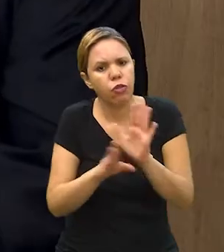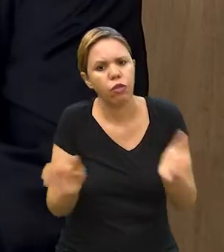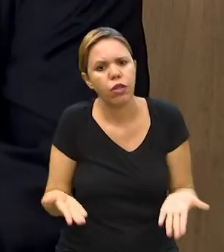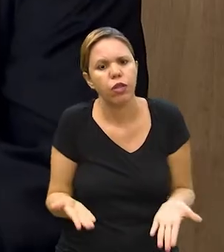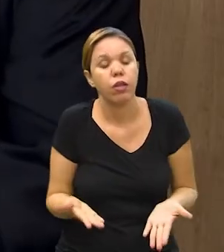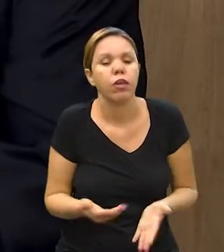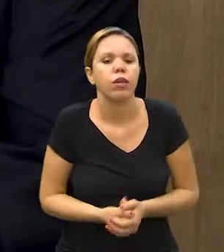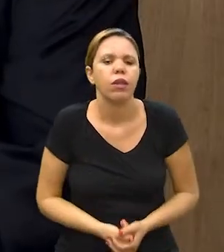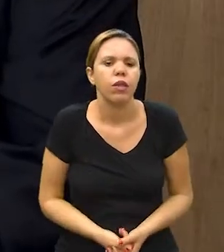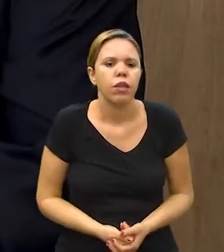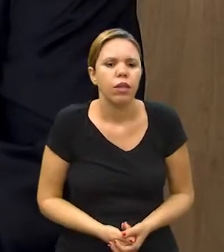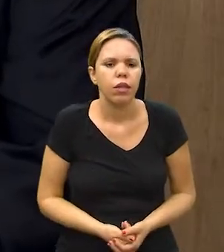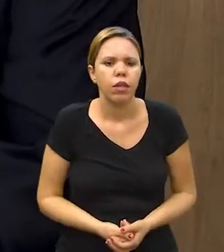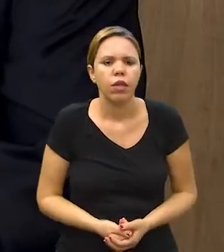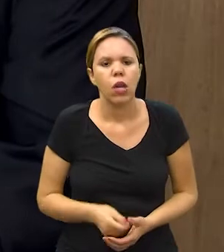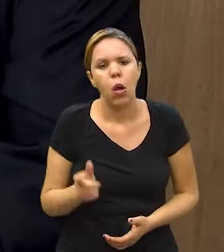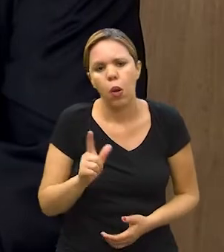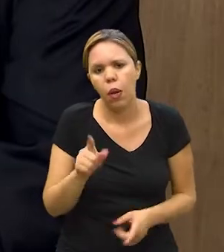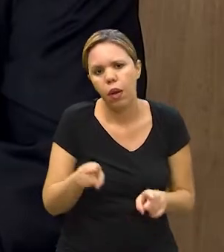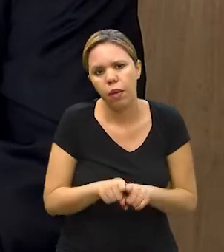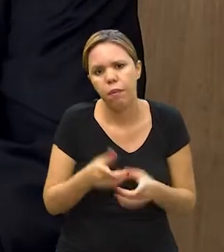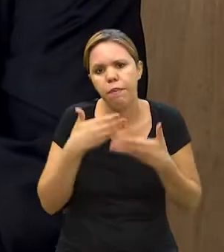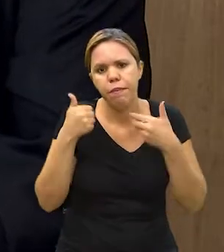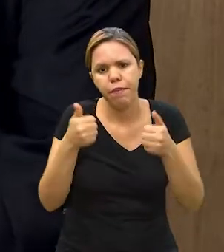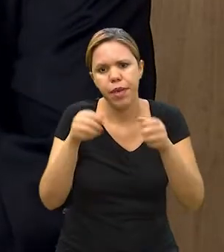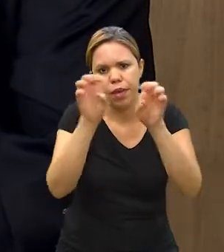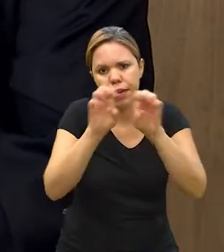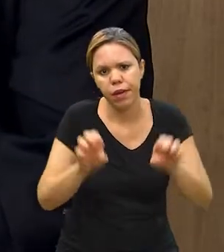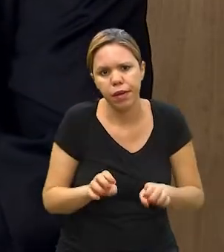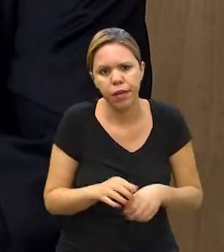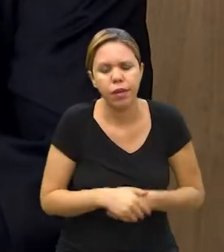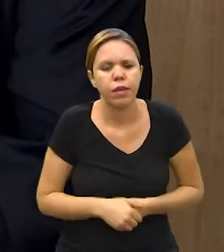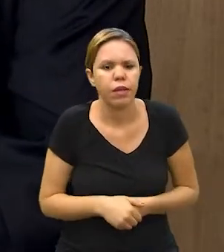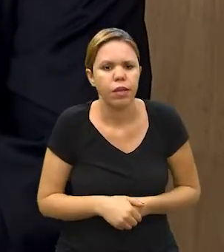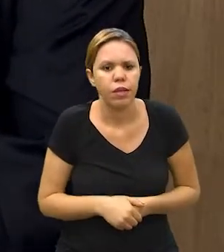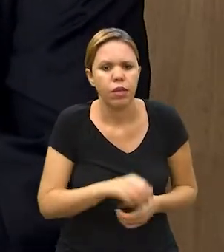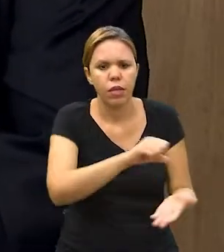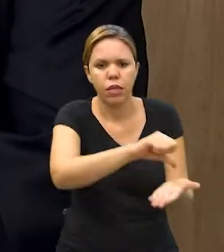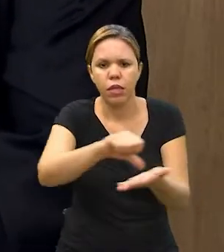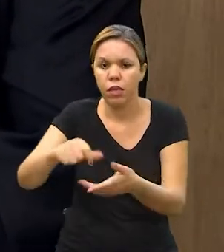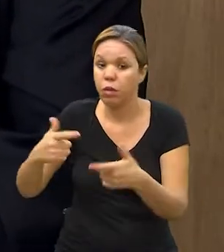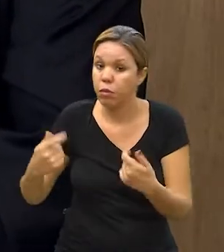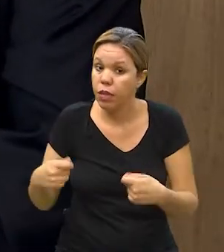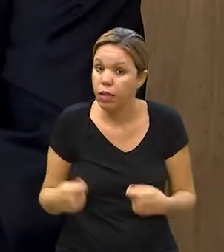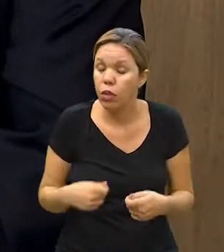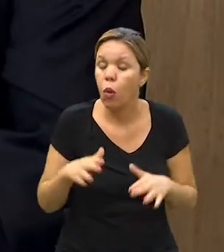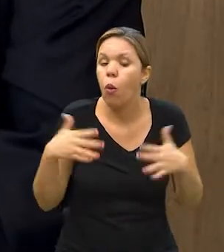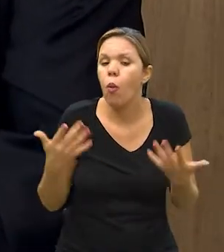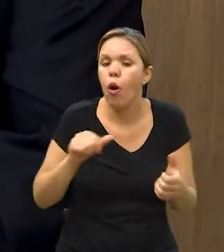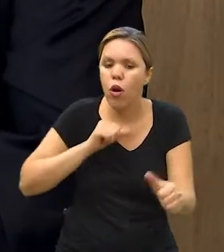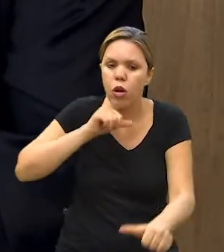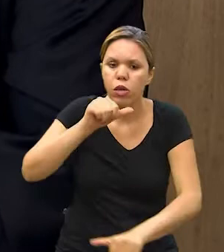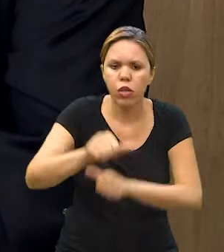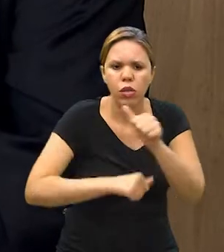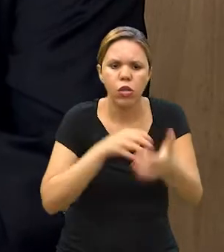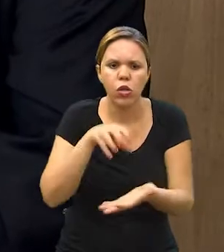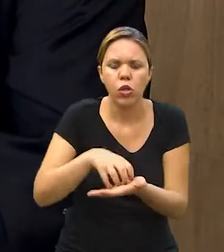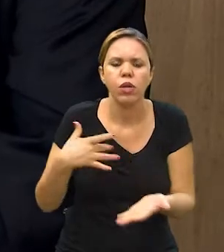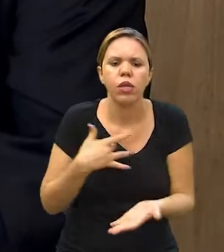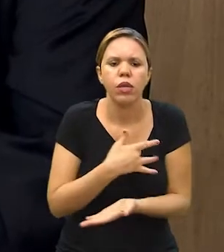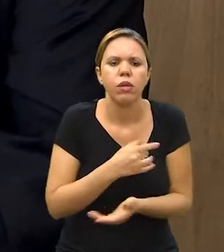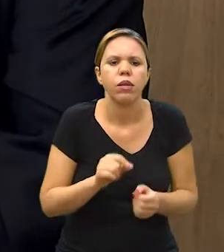Além da situação óbvia de melhoria na infraestrutura que a região precisa, que tipo de impacto que um centro de saúde